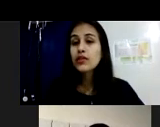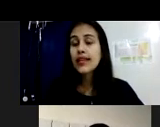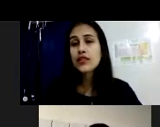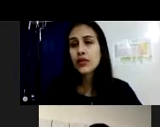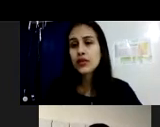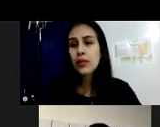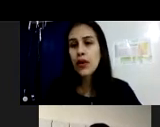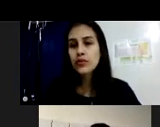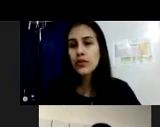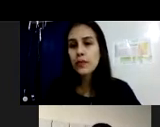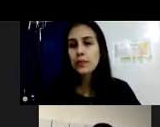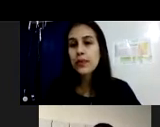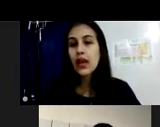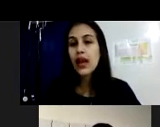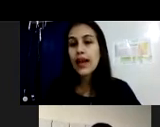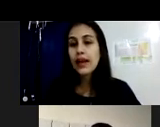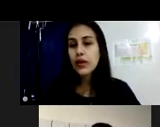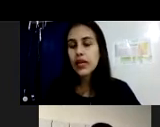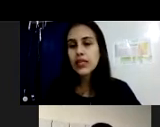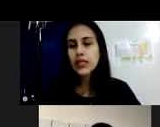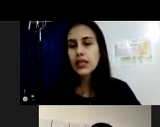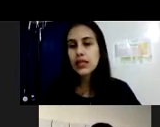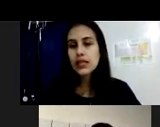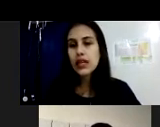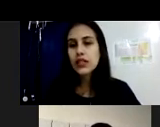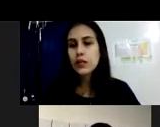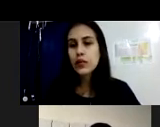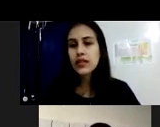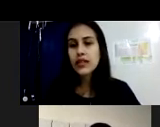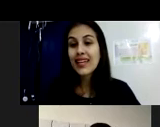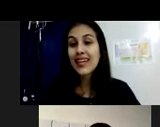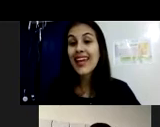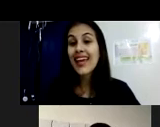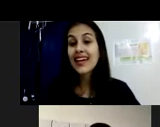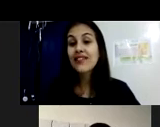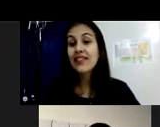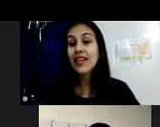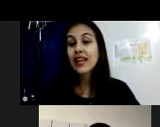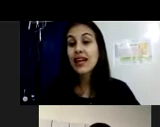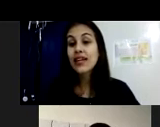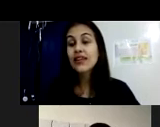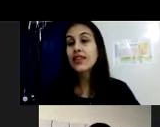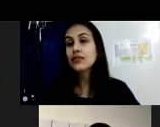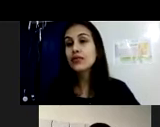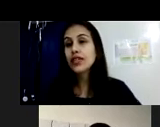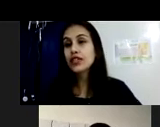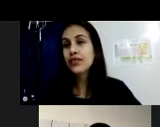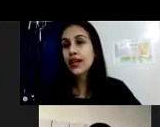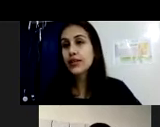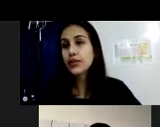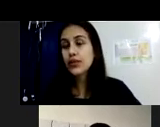E o sexto e último ponto, reconhecer e responder e revelar